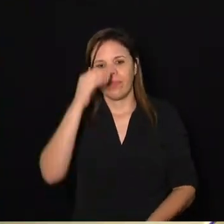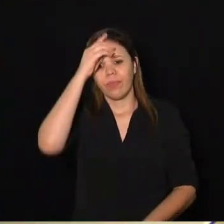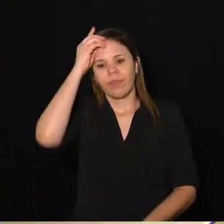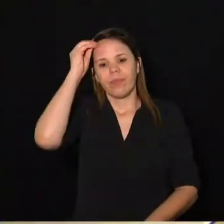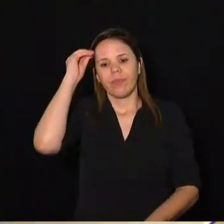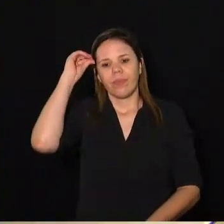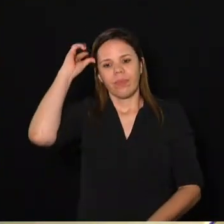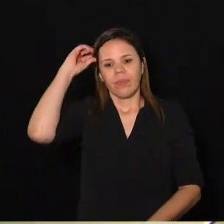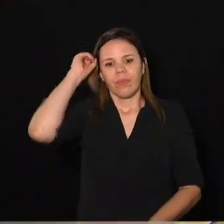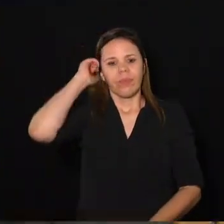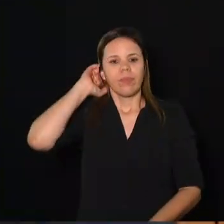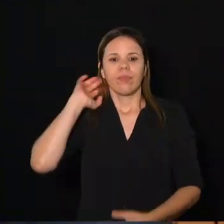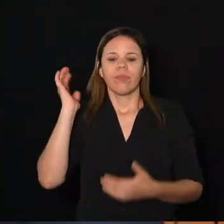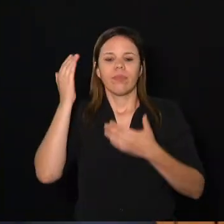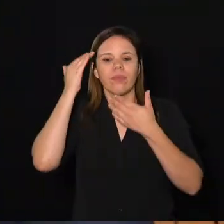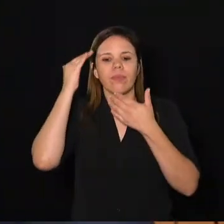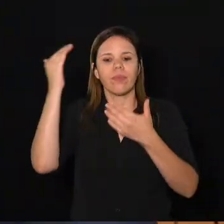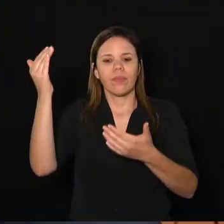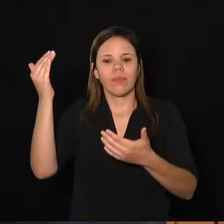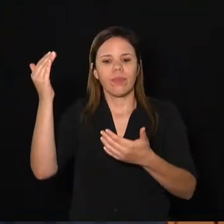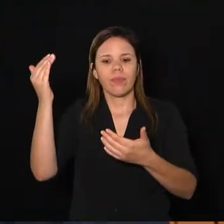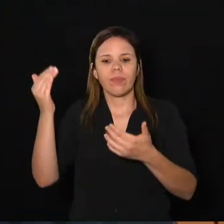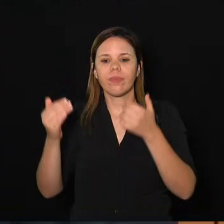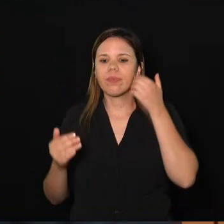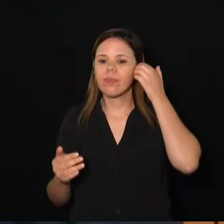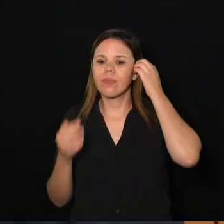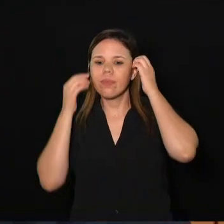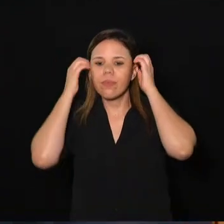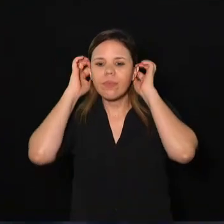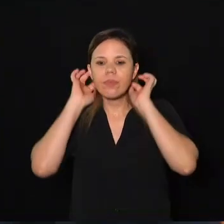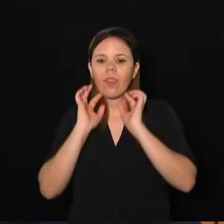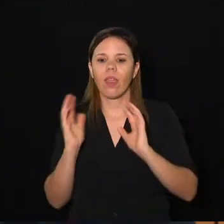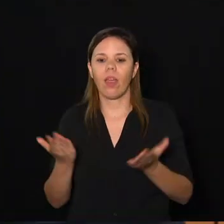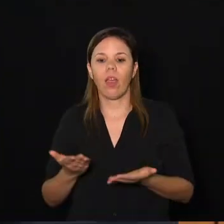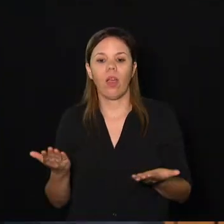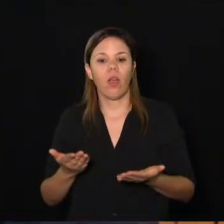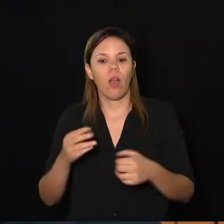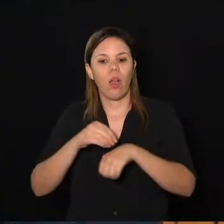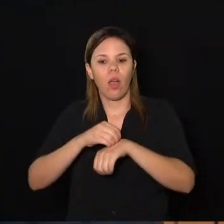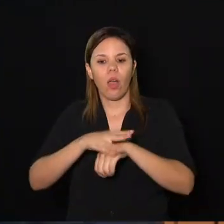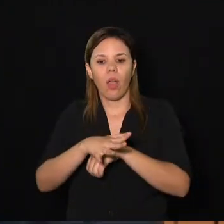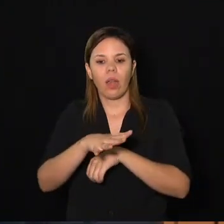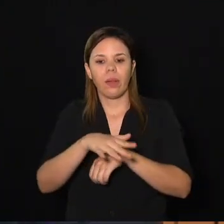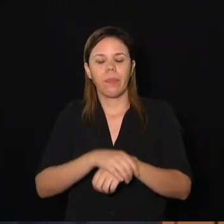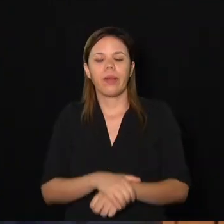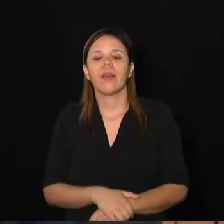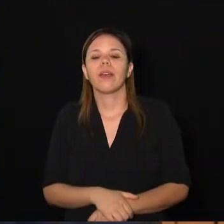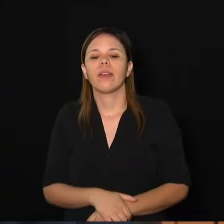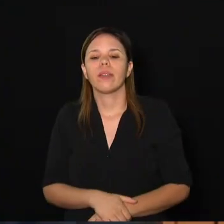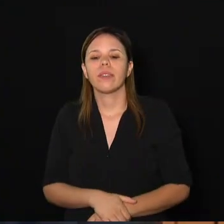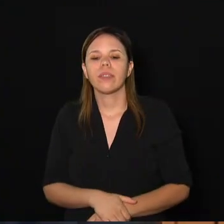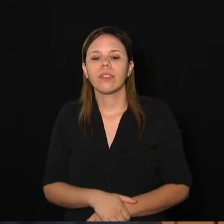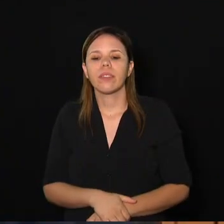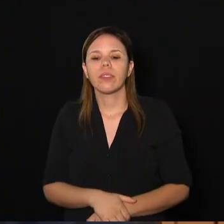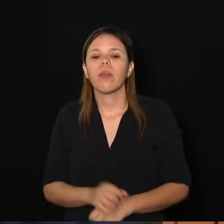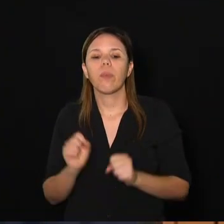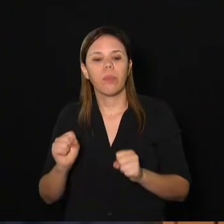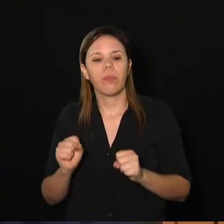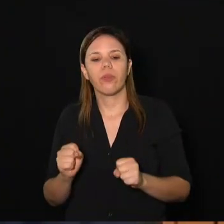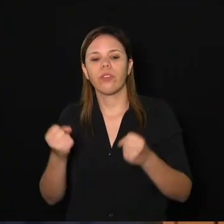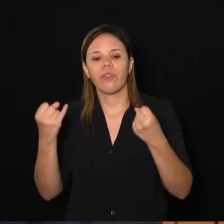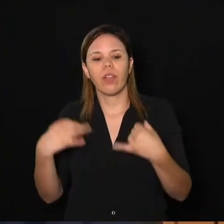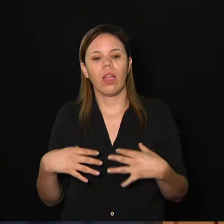muito obrigado a Estefane eu agora passo a palavra ao Felipe